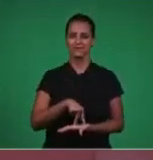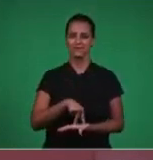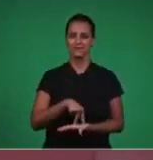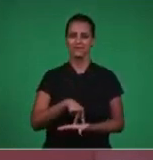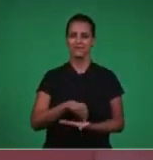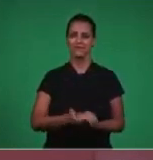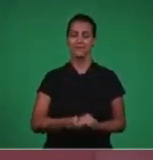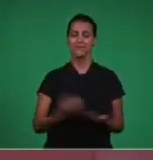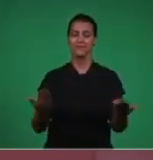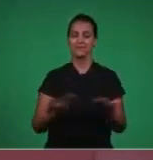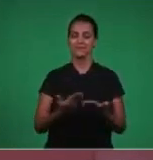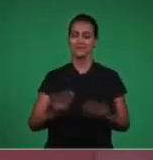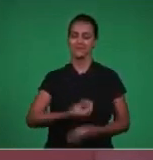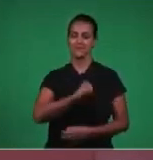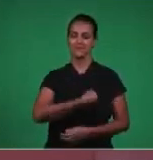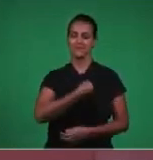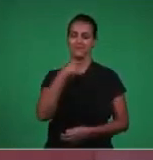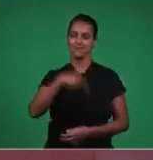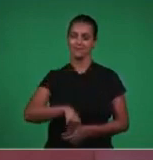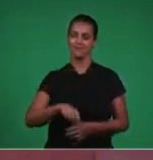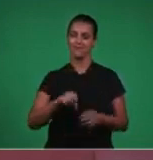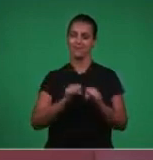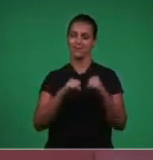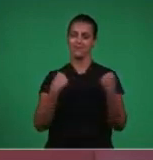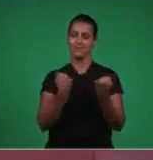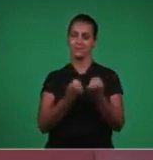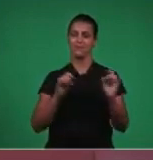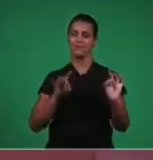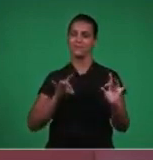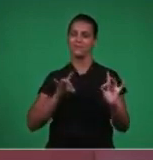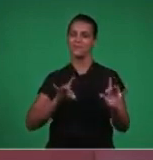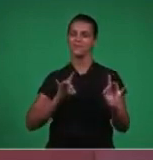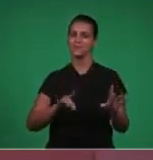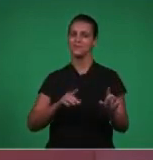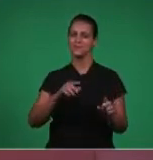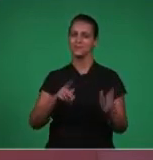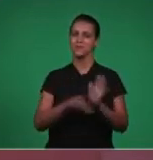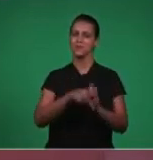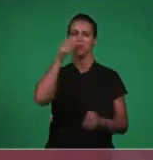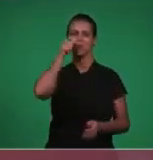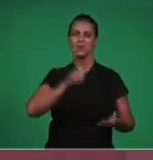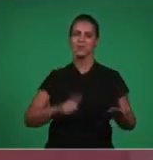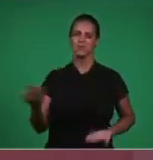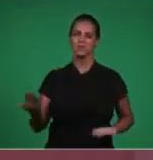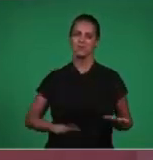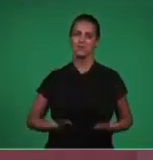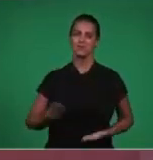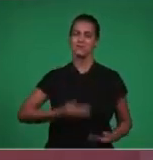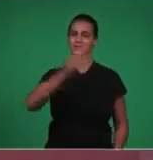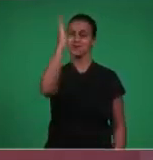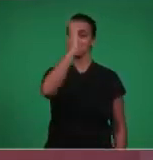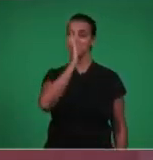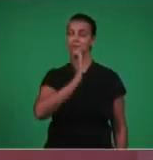Estamos participando desse seminário especial de senhoras em todo o Brasil